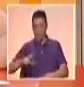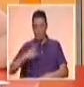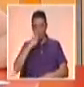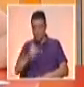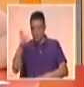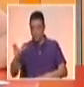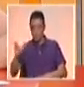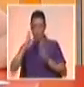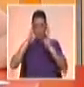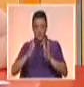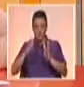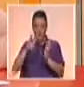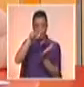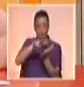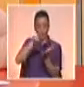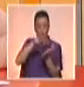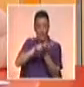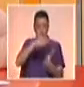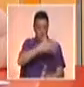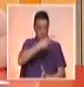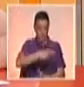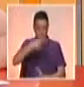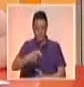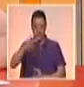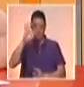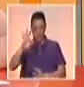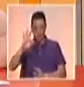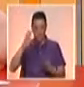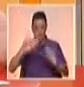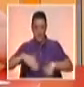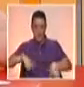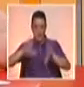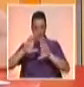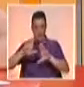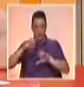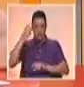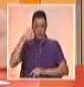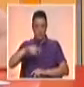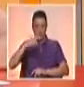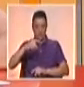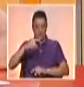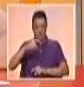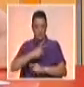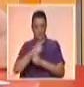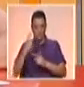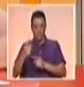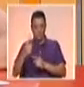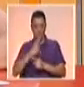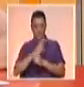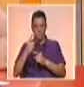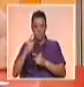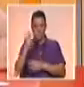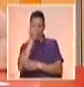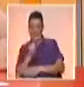Já tínhamos um gestuário de 94, em que tínhamos mais concretamente o desenho